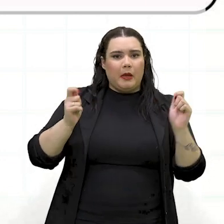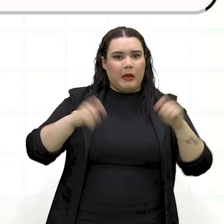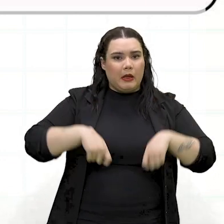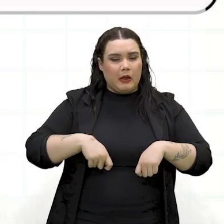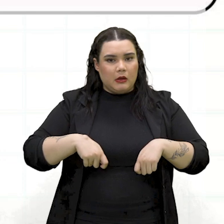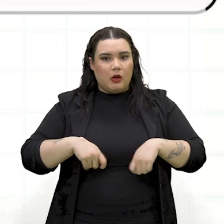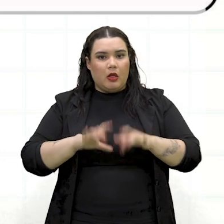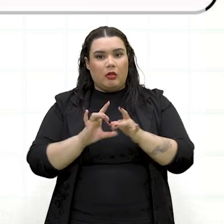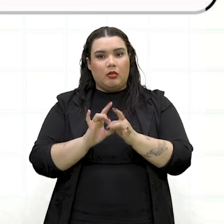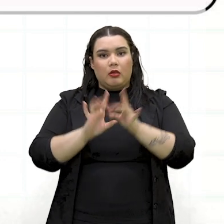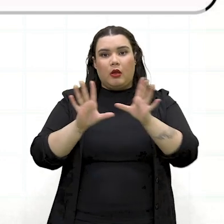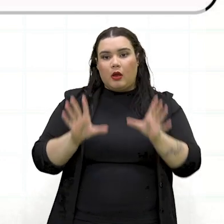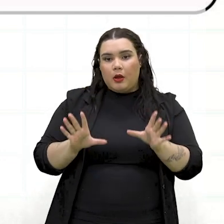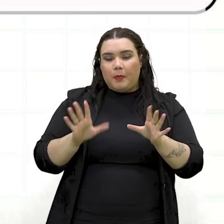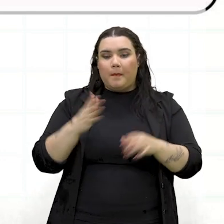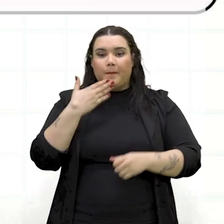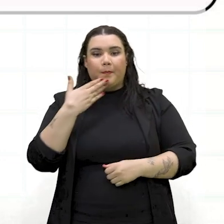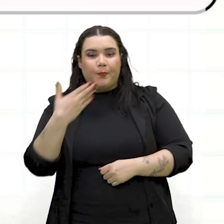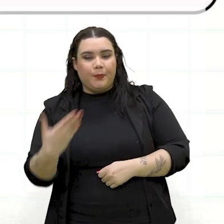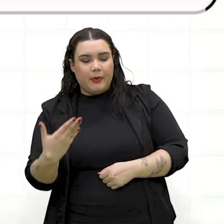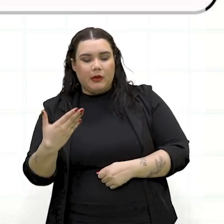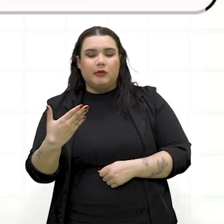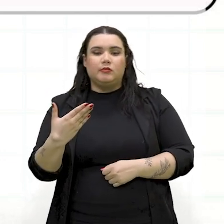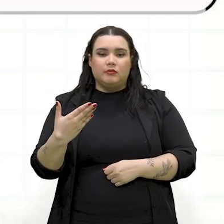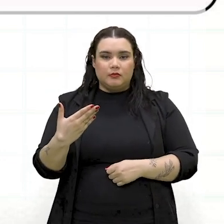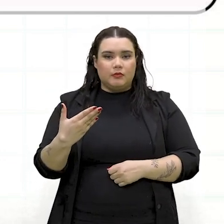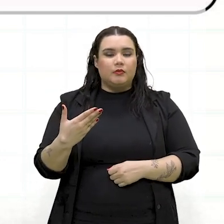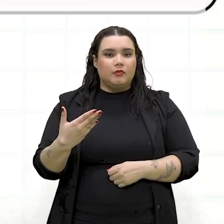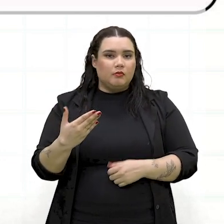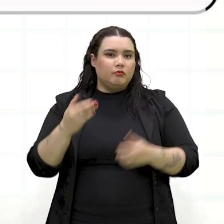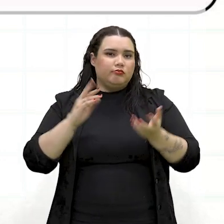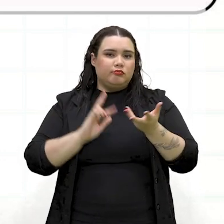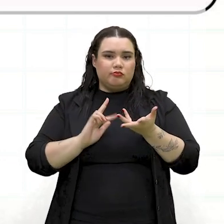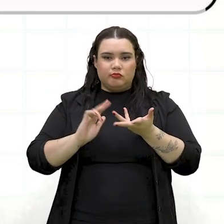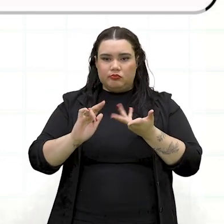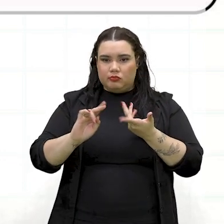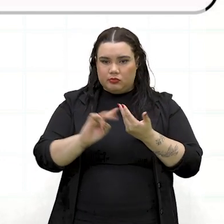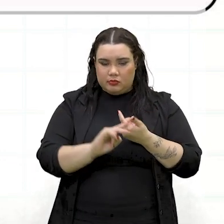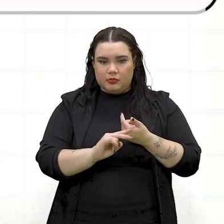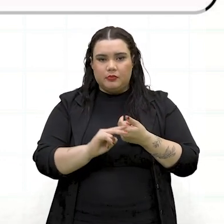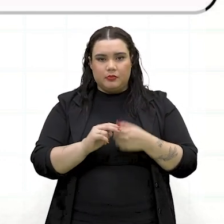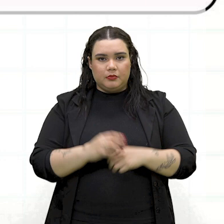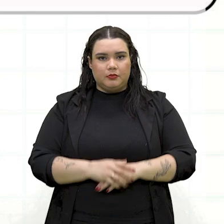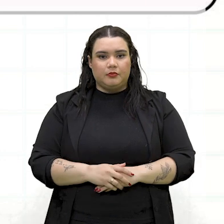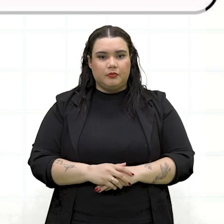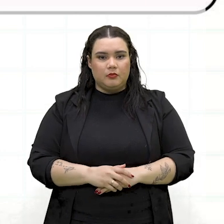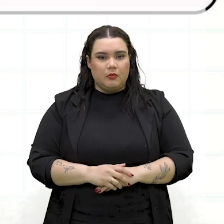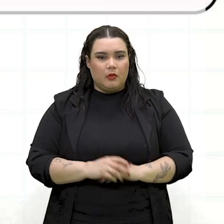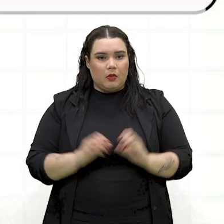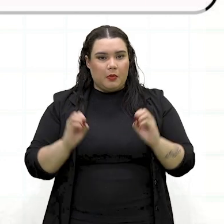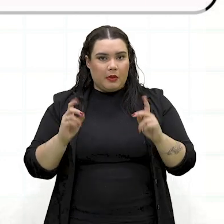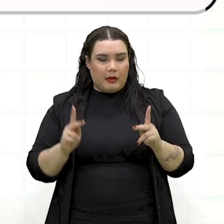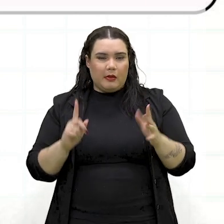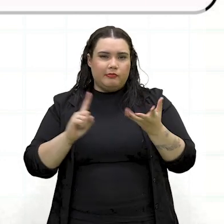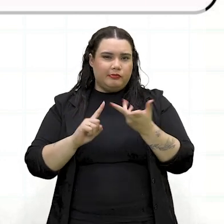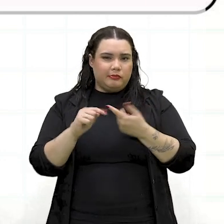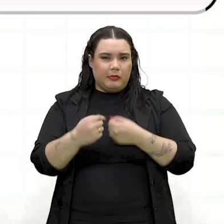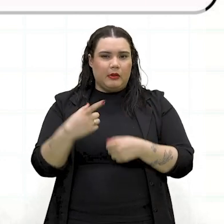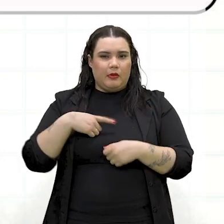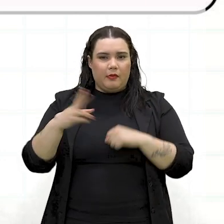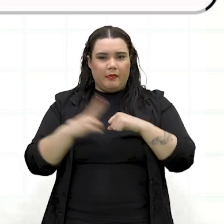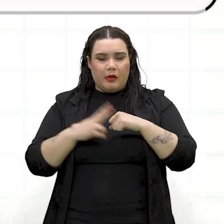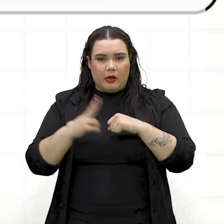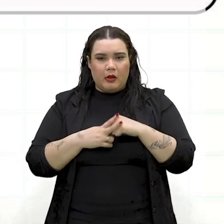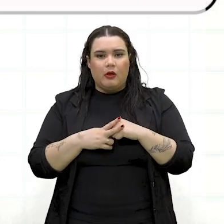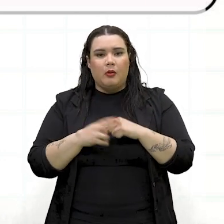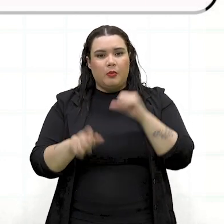uma permissão, um pedido, como vocês estão vendo aqui, entre outros. E daí que esses verbos,